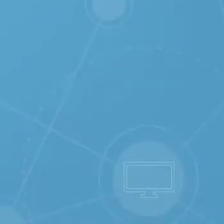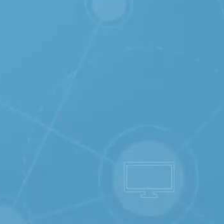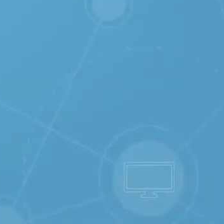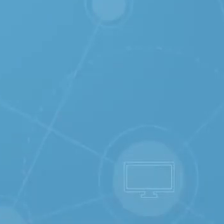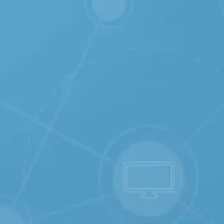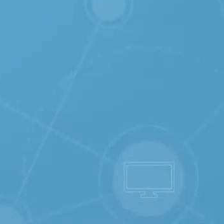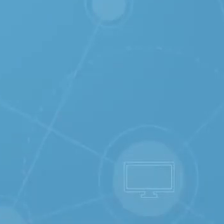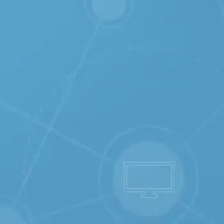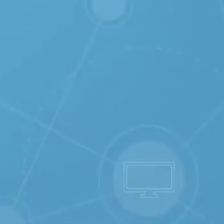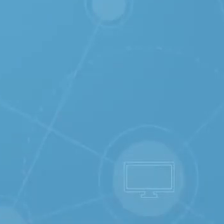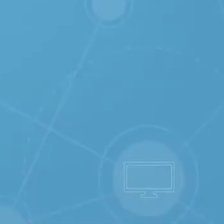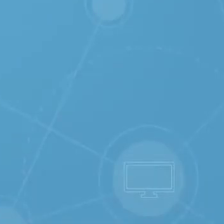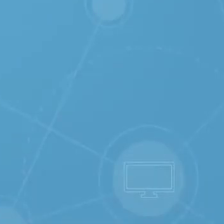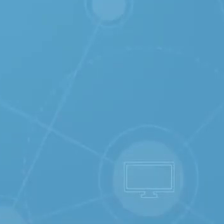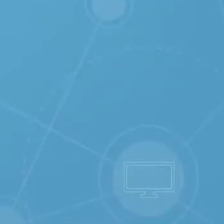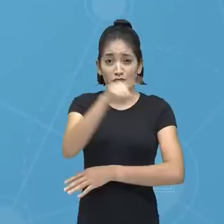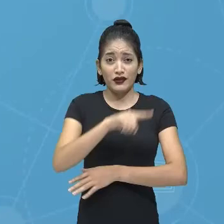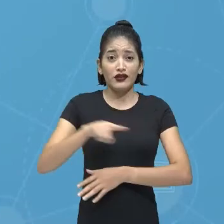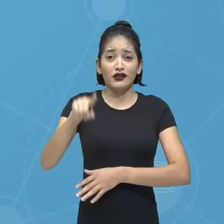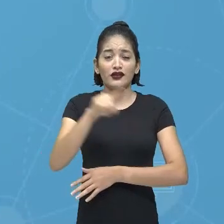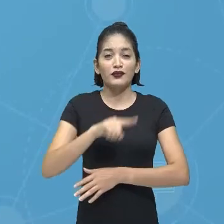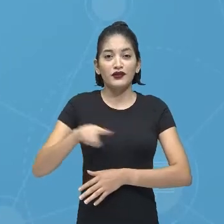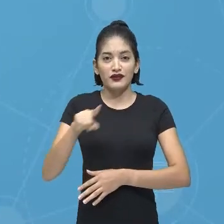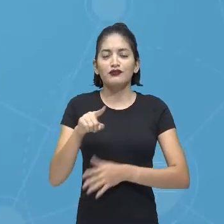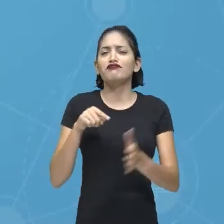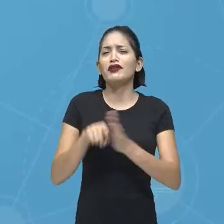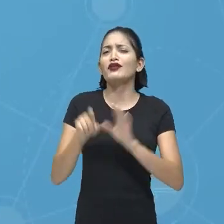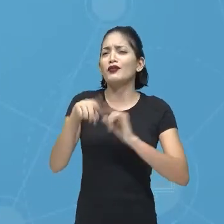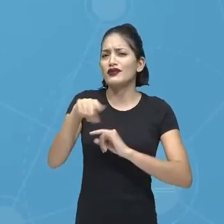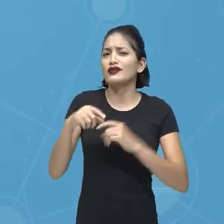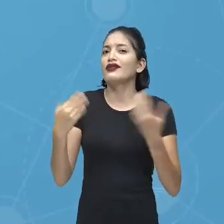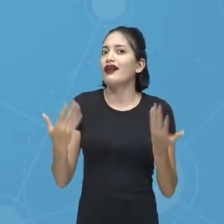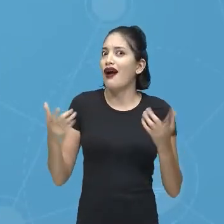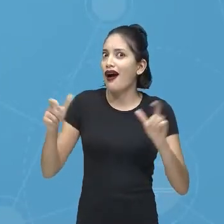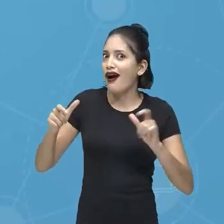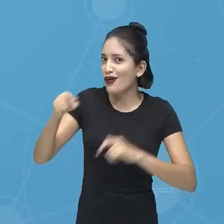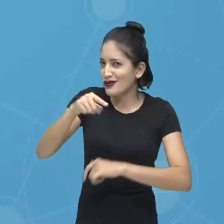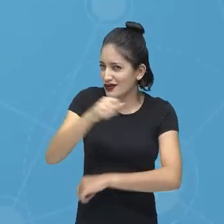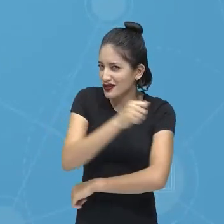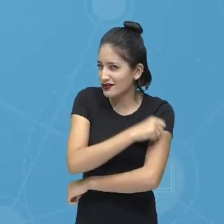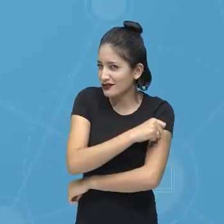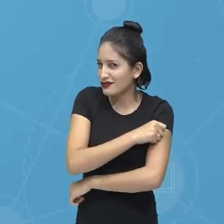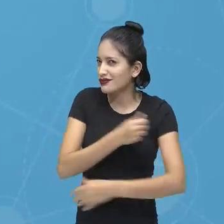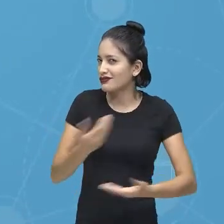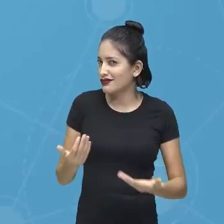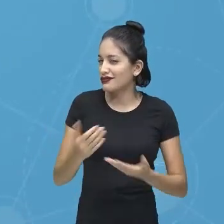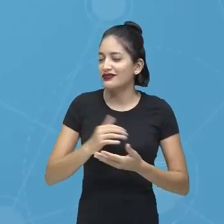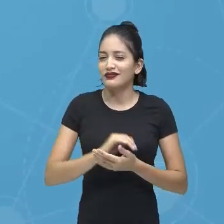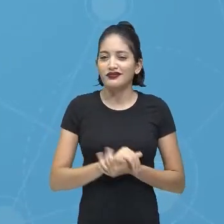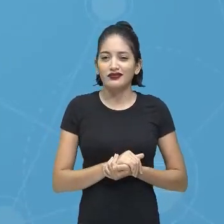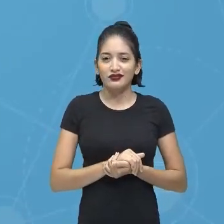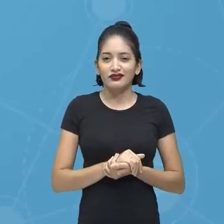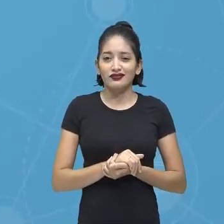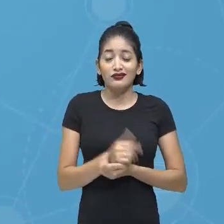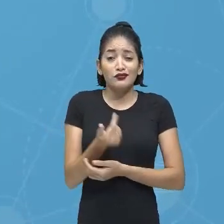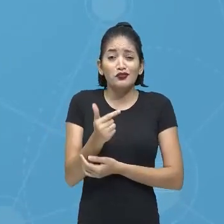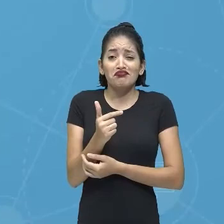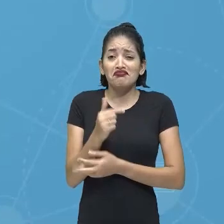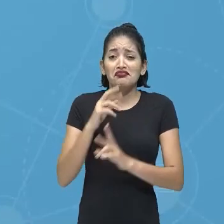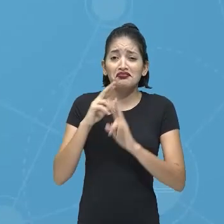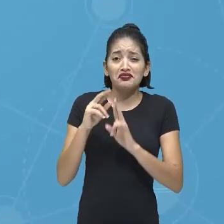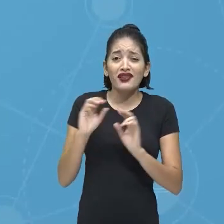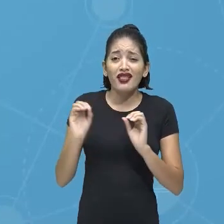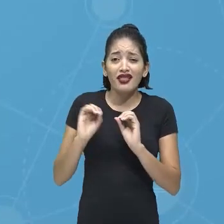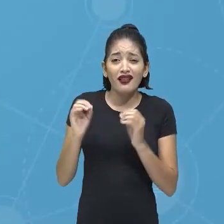Vou fazer uma pergunta. Onde estão os alunos do oitavo ano? Não tem um